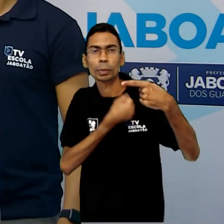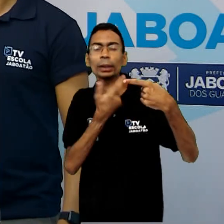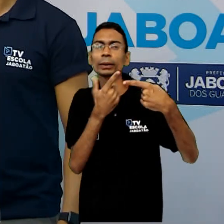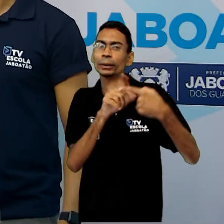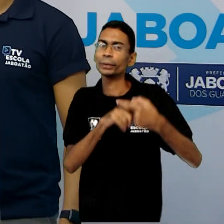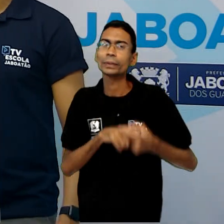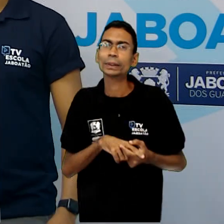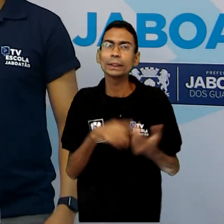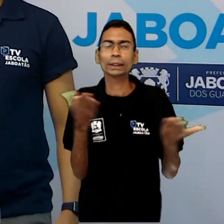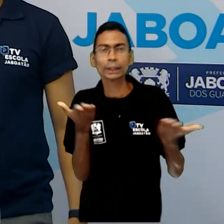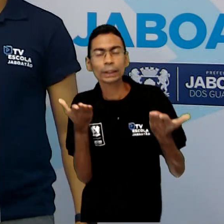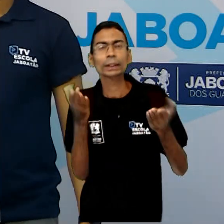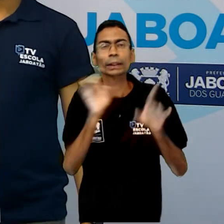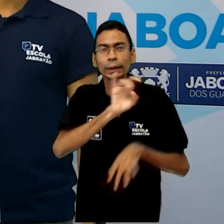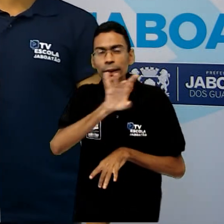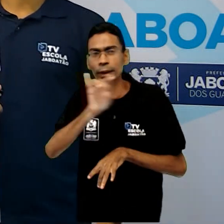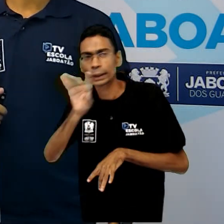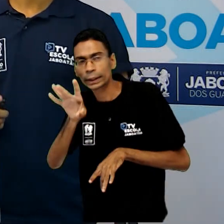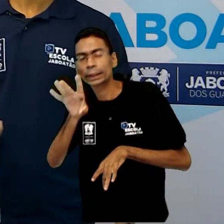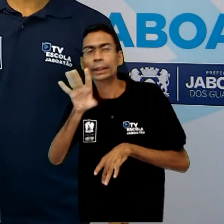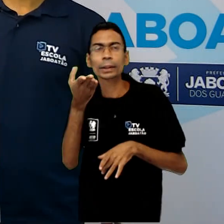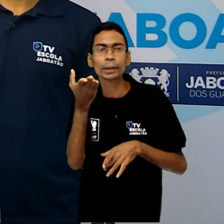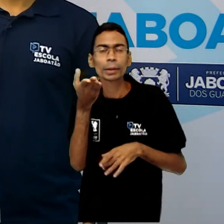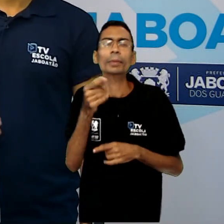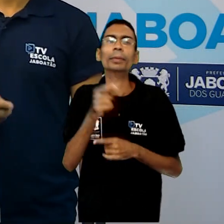cada pedaço desse que a Amanda dividiu.